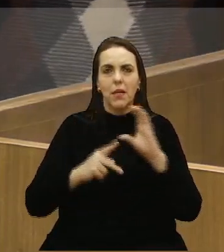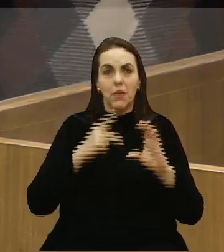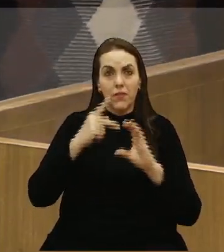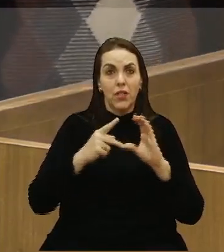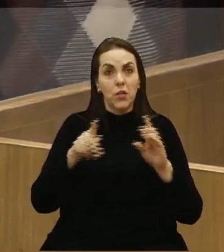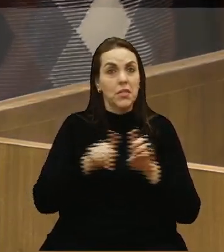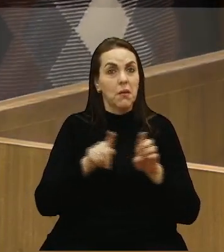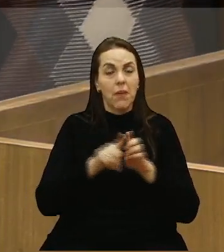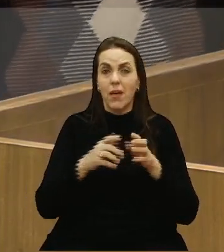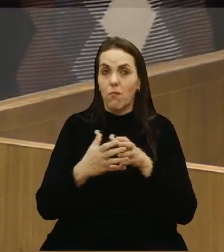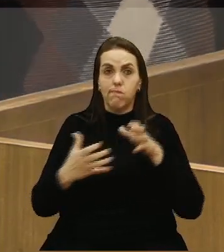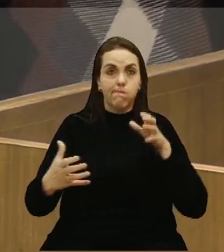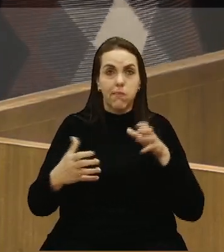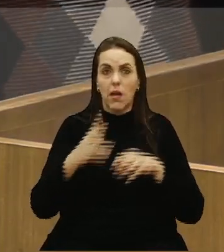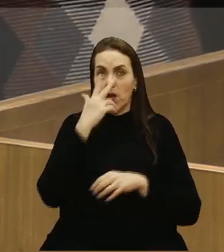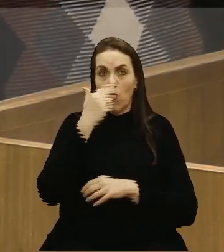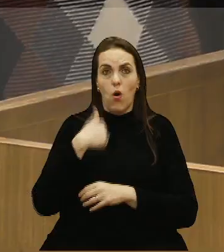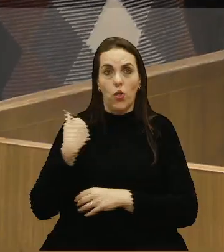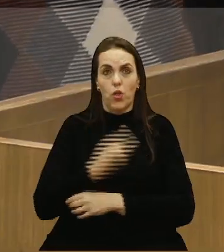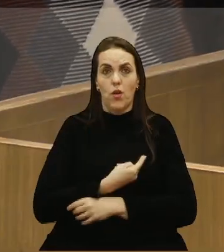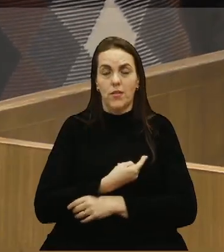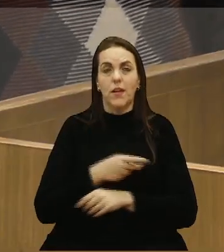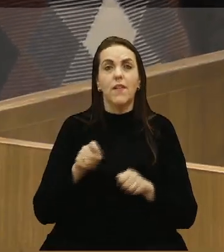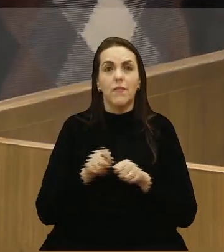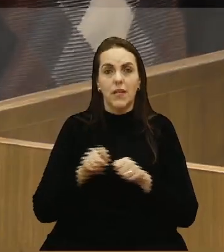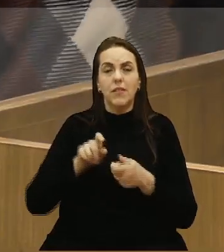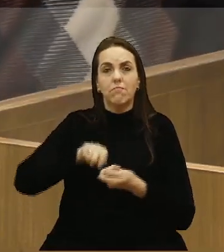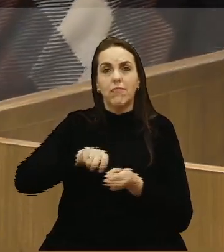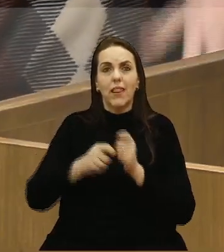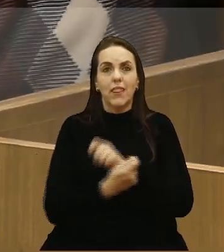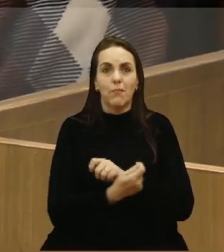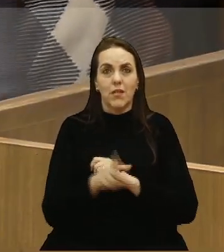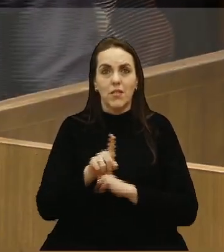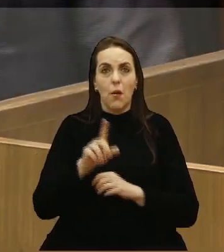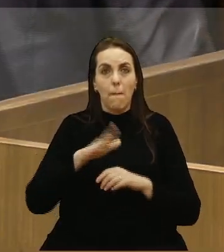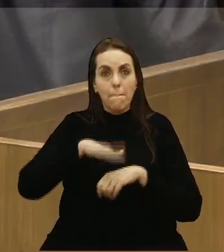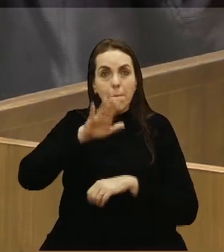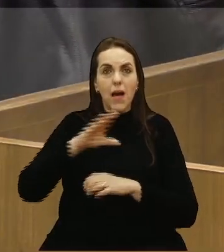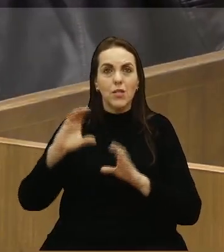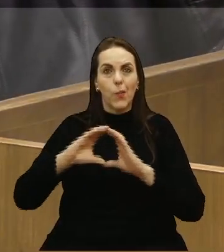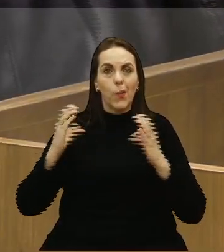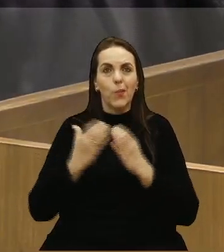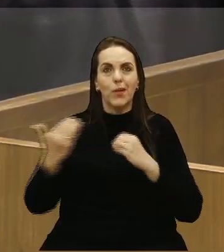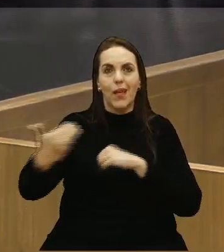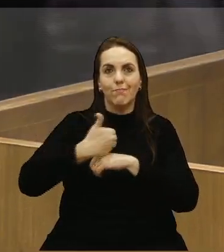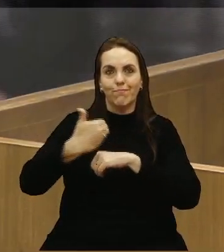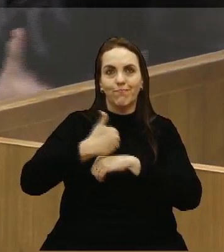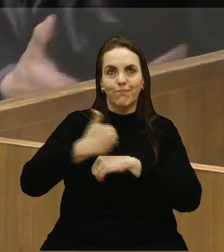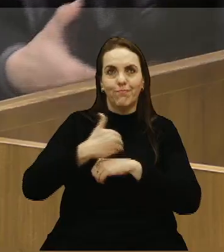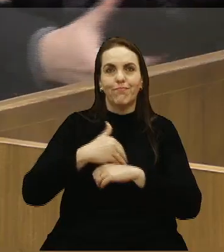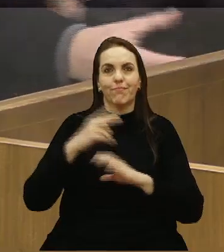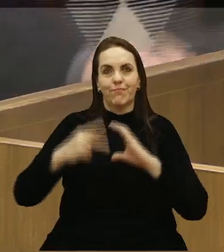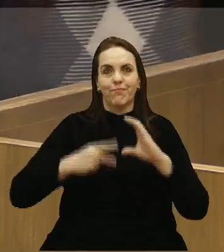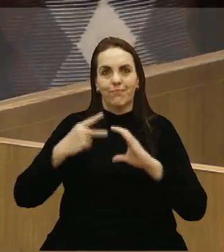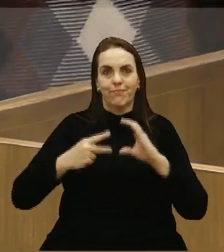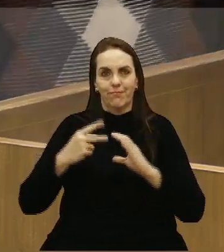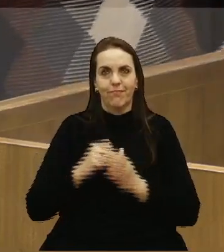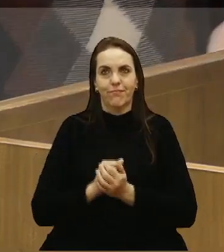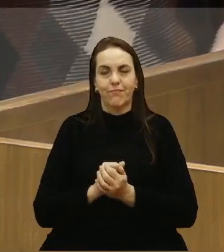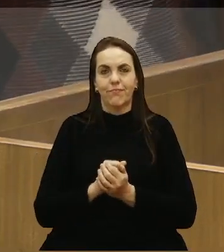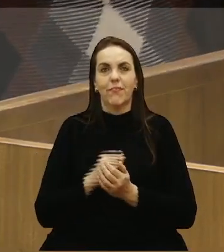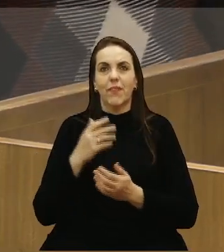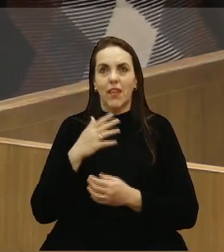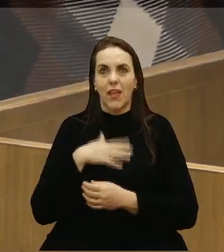têm o tamanho da nossa. E aí nós temos que fazer uma adequação para trazer mais a comunidade para dentro da Câmara de Vereadores. Então, como o